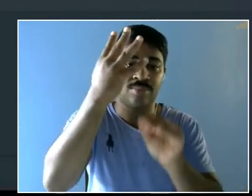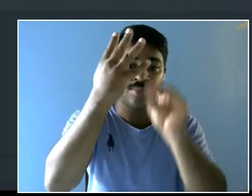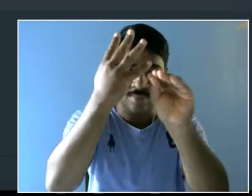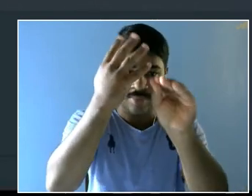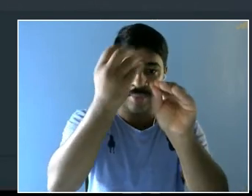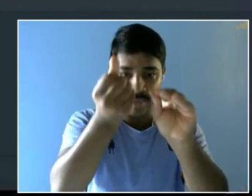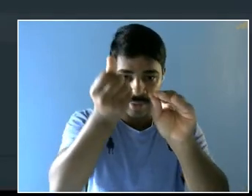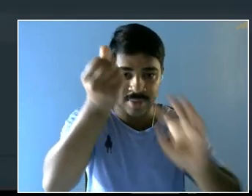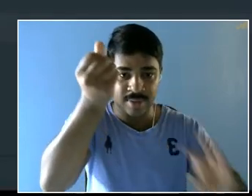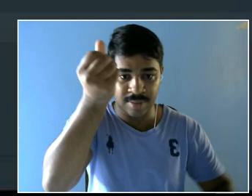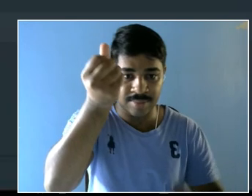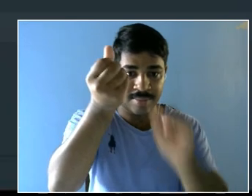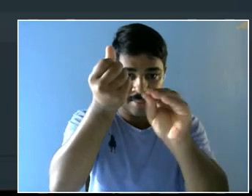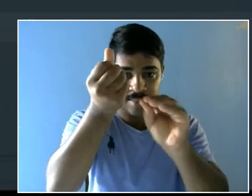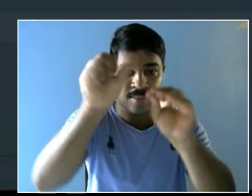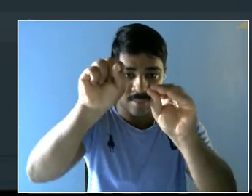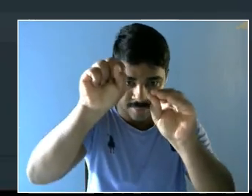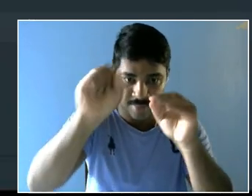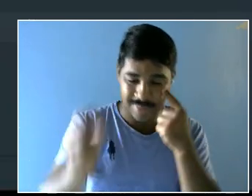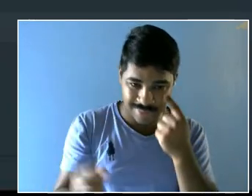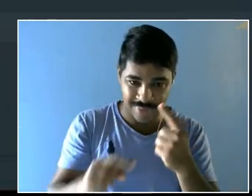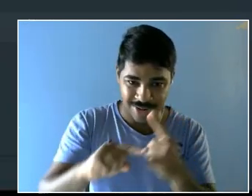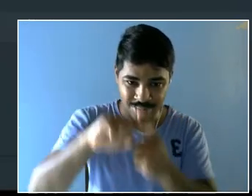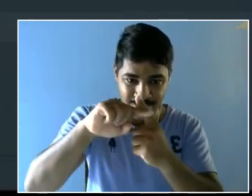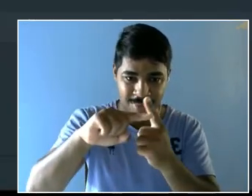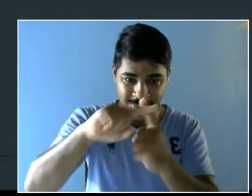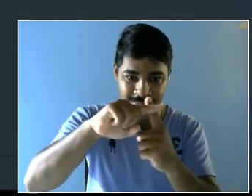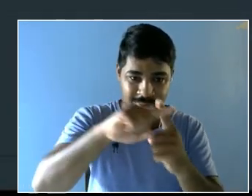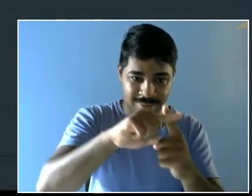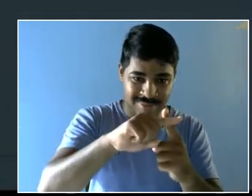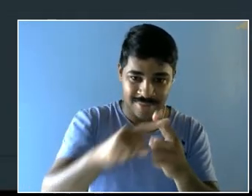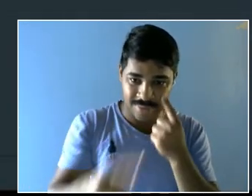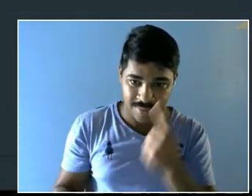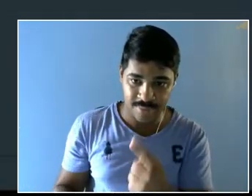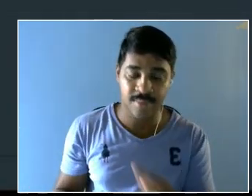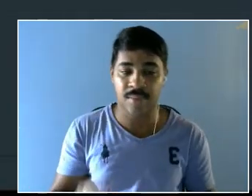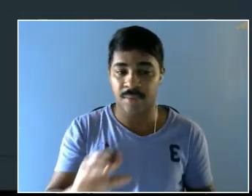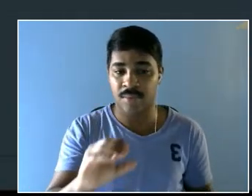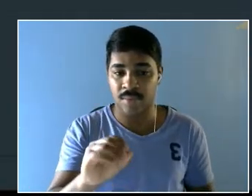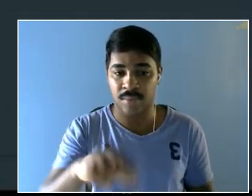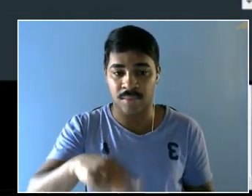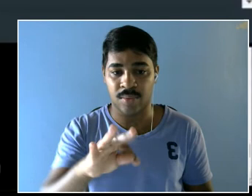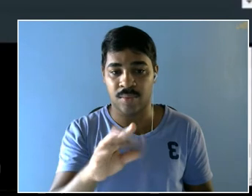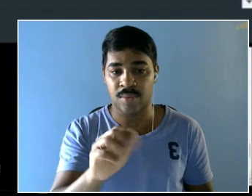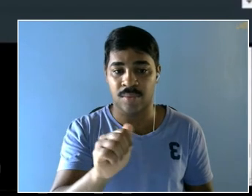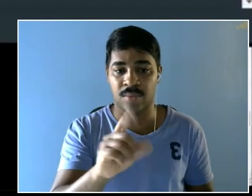variável. Tudo bem. Com esse programa aqui, a gente está contando de 2 em 2 os números pares. Vamos